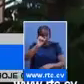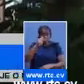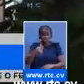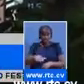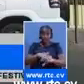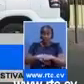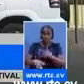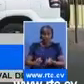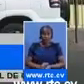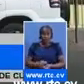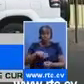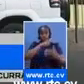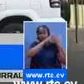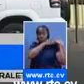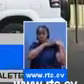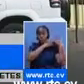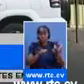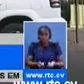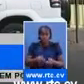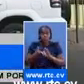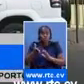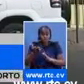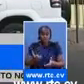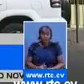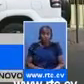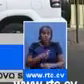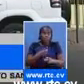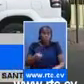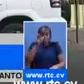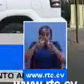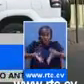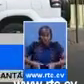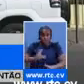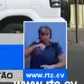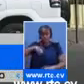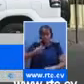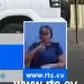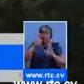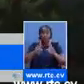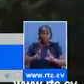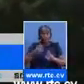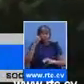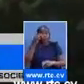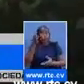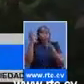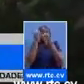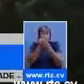e com sentido de responsabilidade e urgência, porque os cabo-verdianos esperam como que de pão